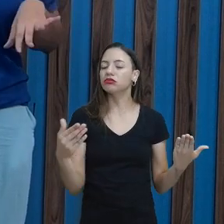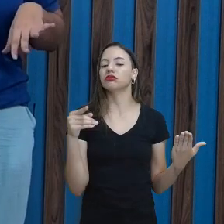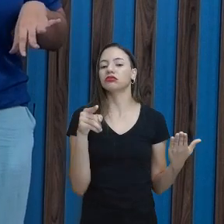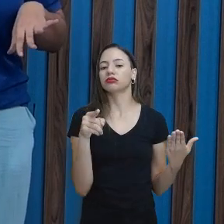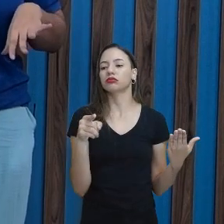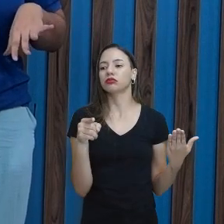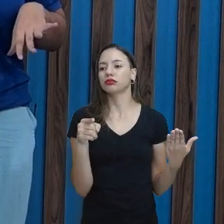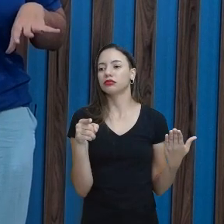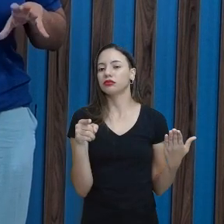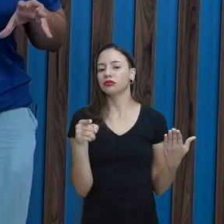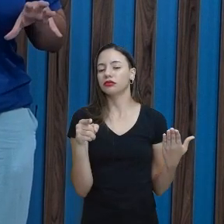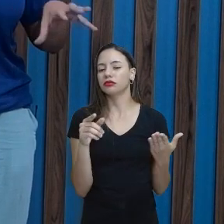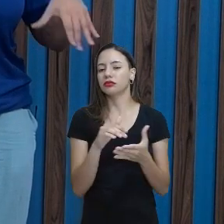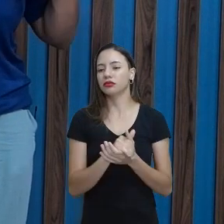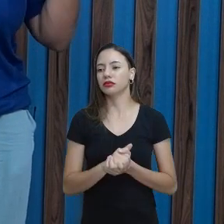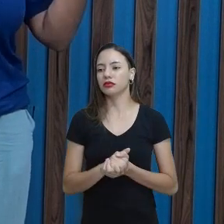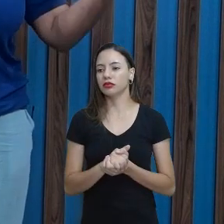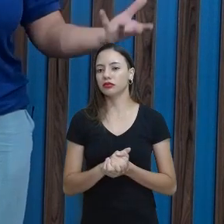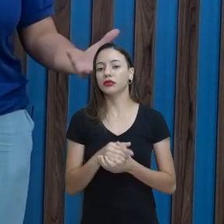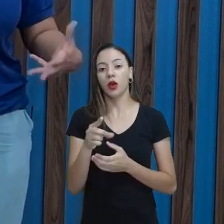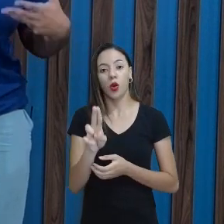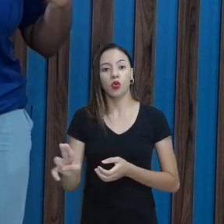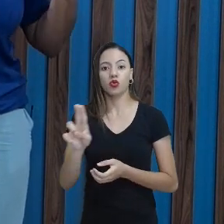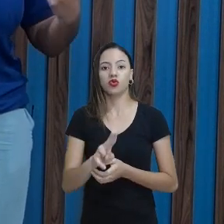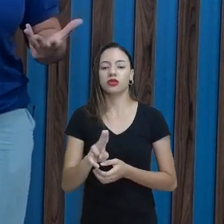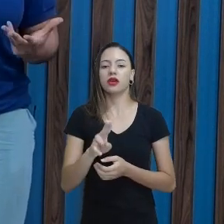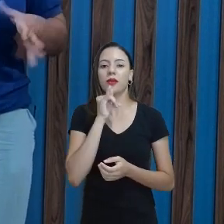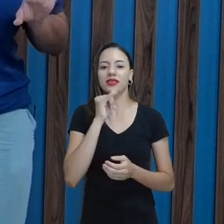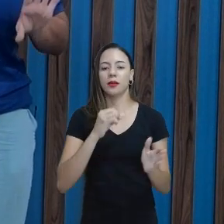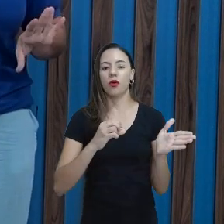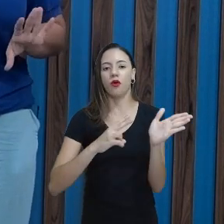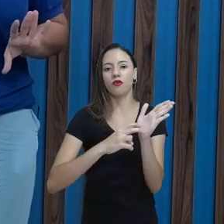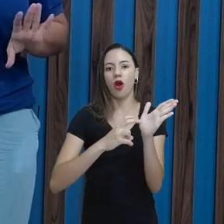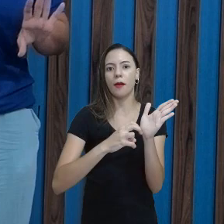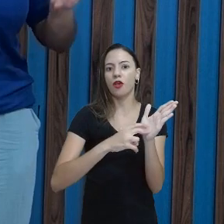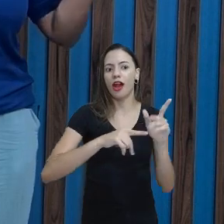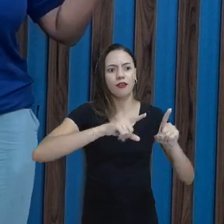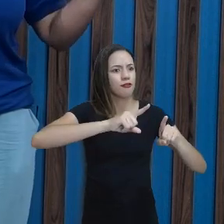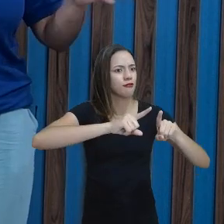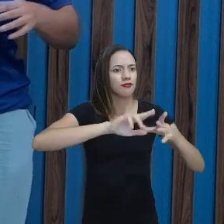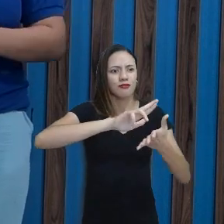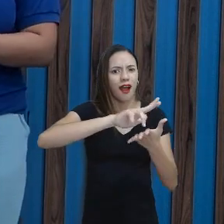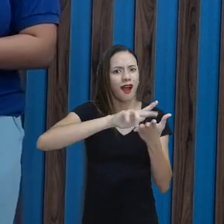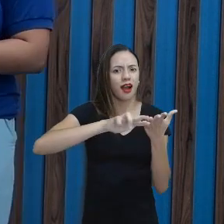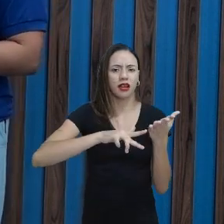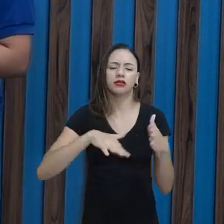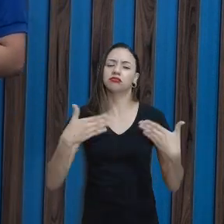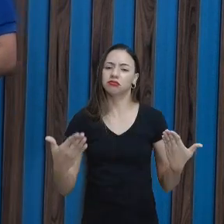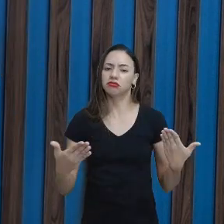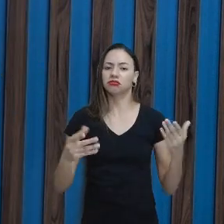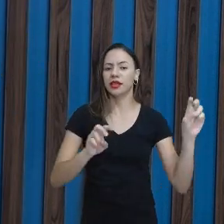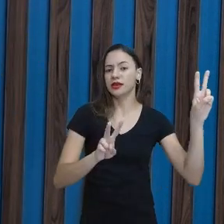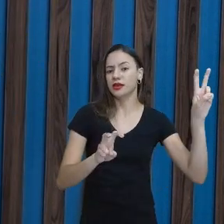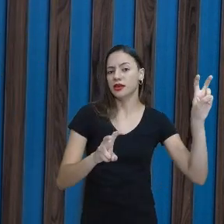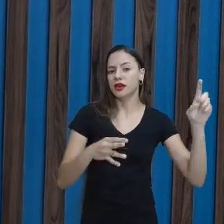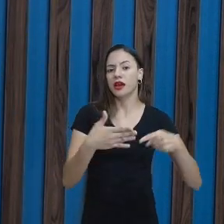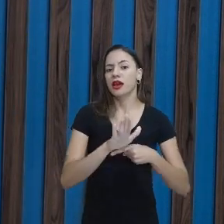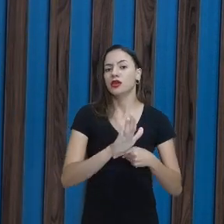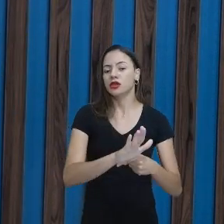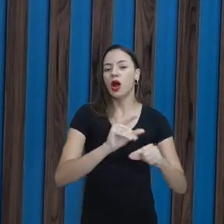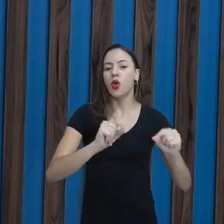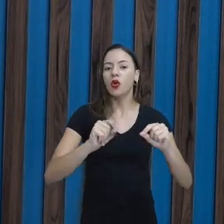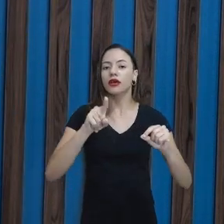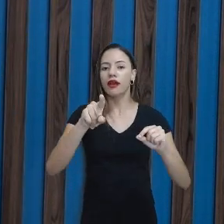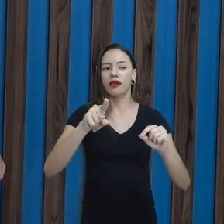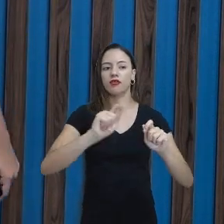uma variedade vocabular também, né? Isso. Então, A citação vai o quê? Ajudar a embasar o